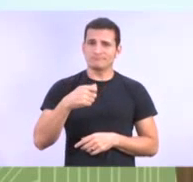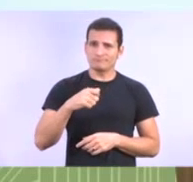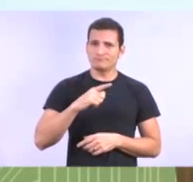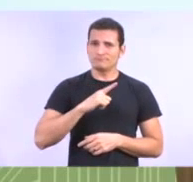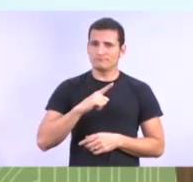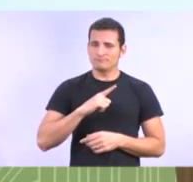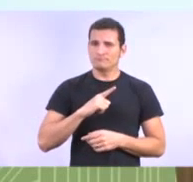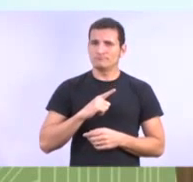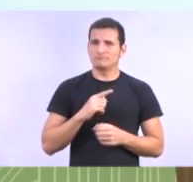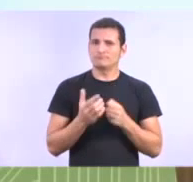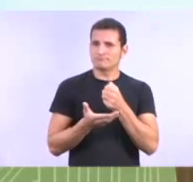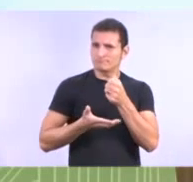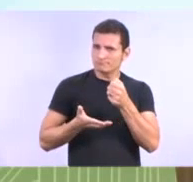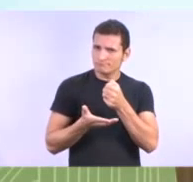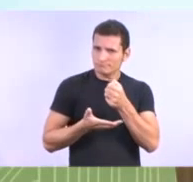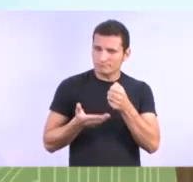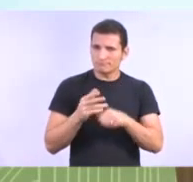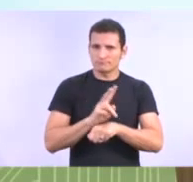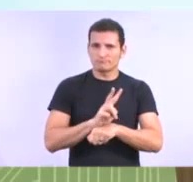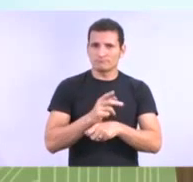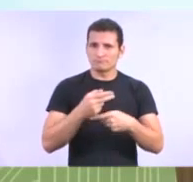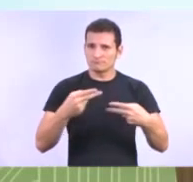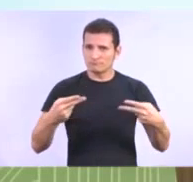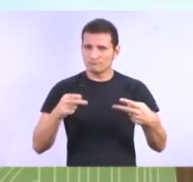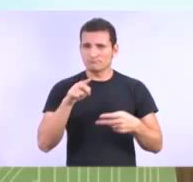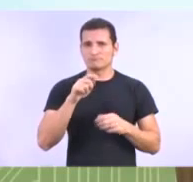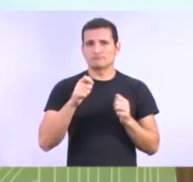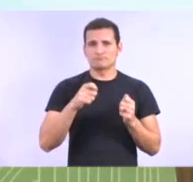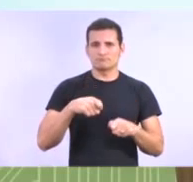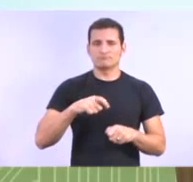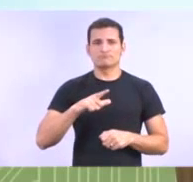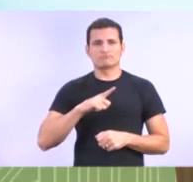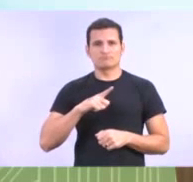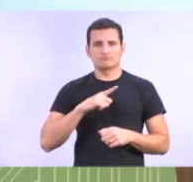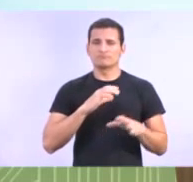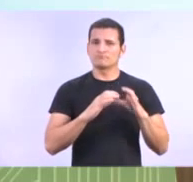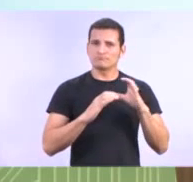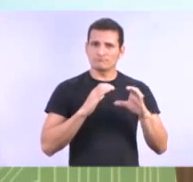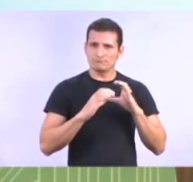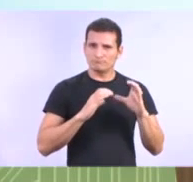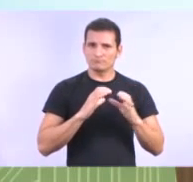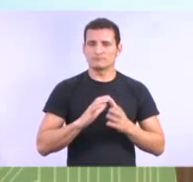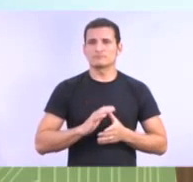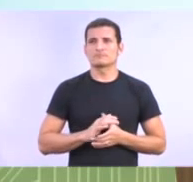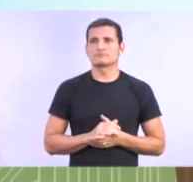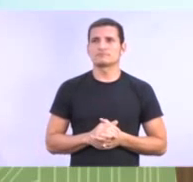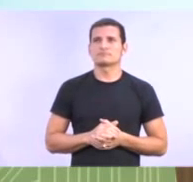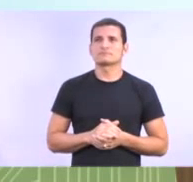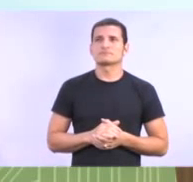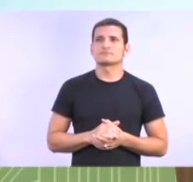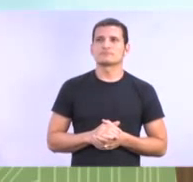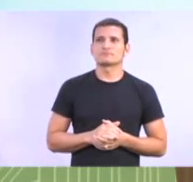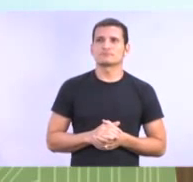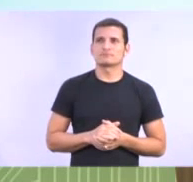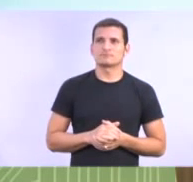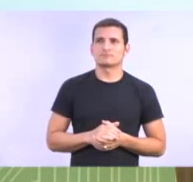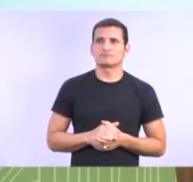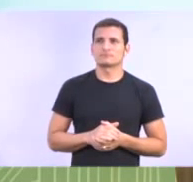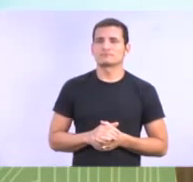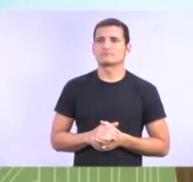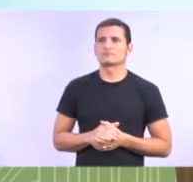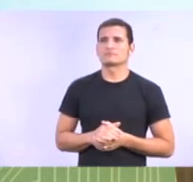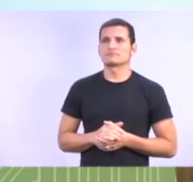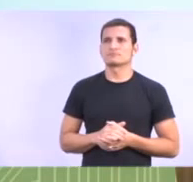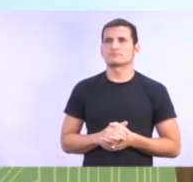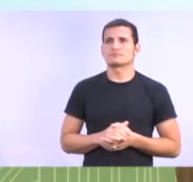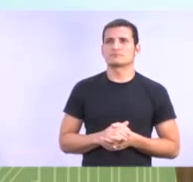segurança para que você possa, que essa comunicação ocorra e que ela possa tá sendo feita aí